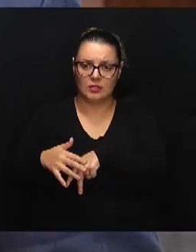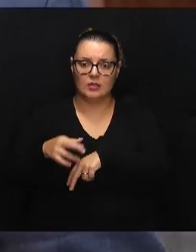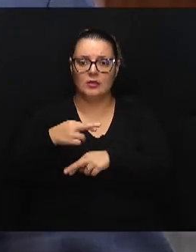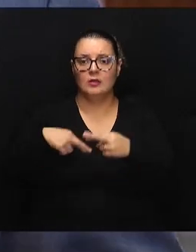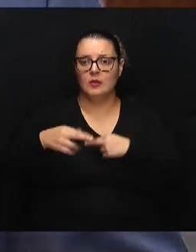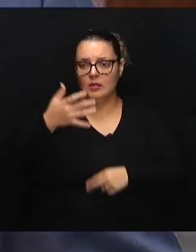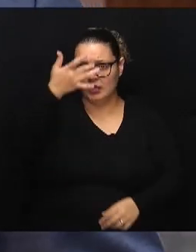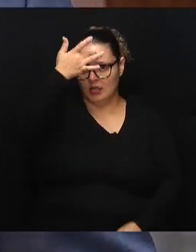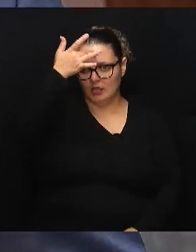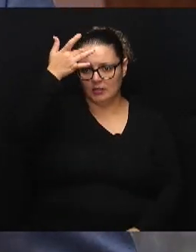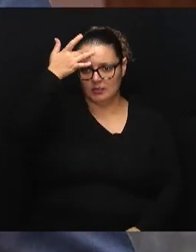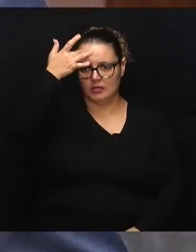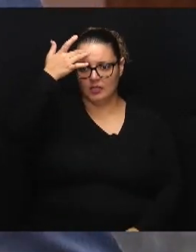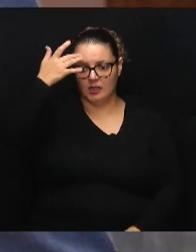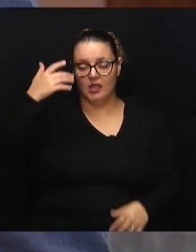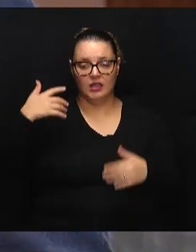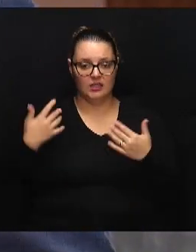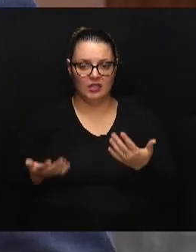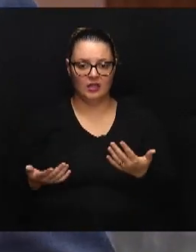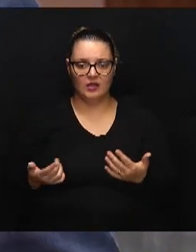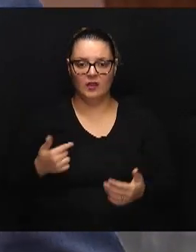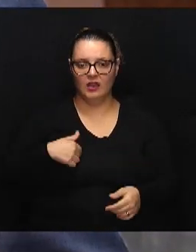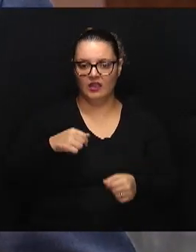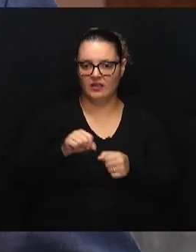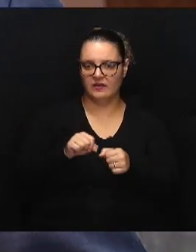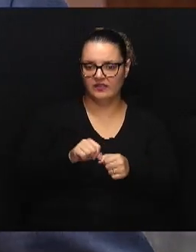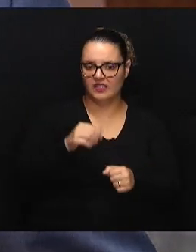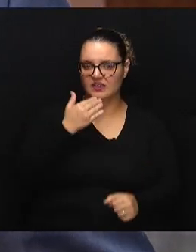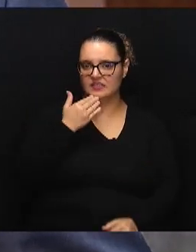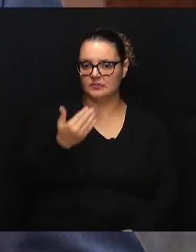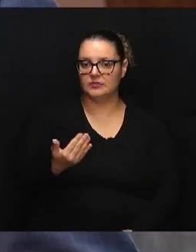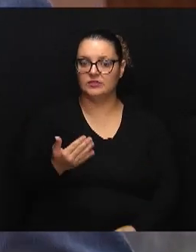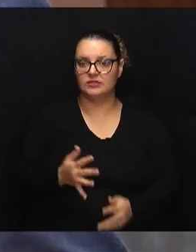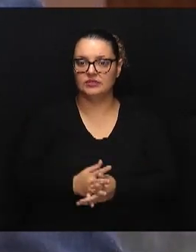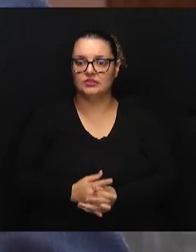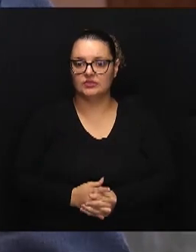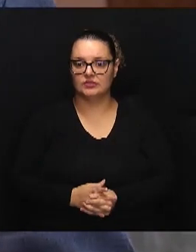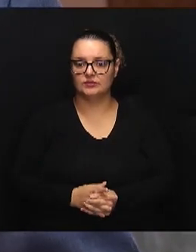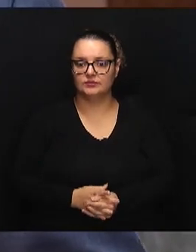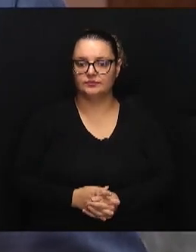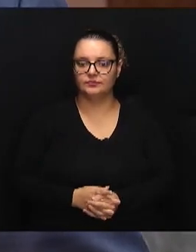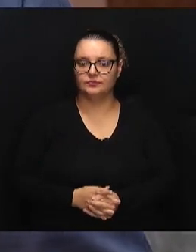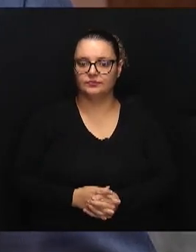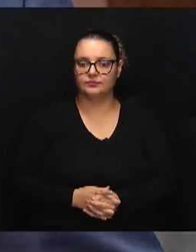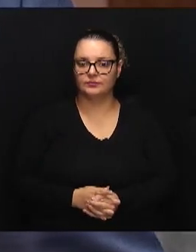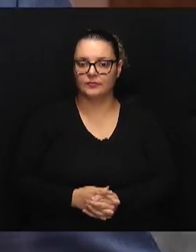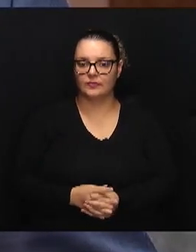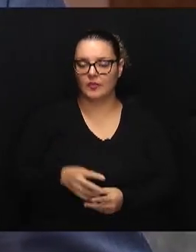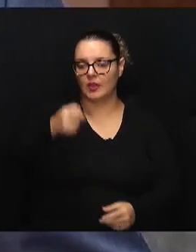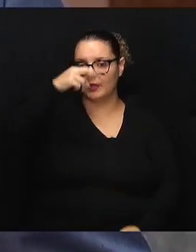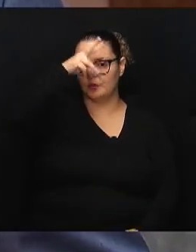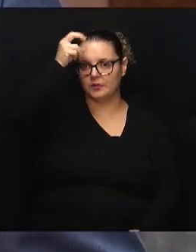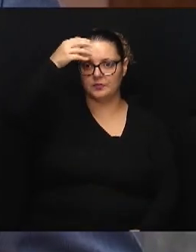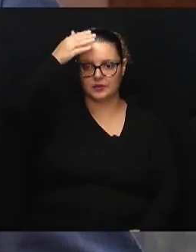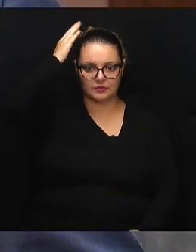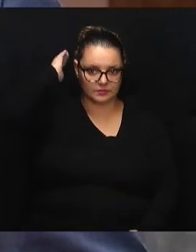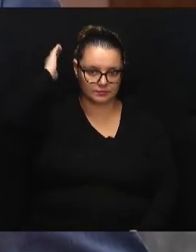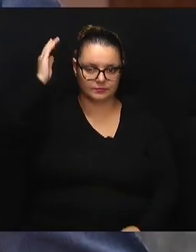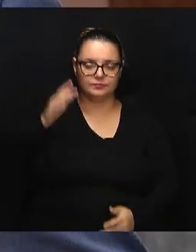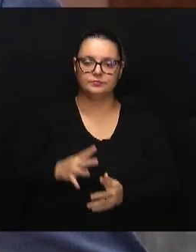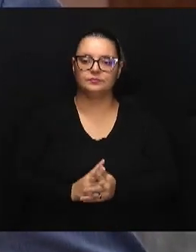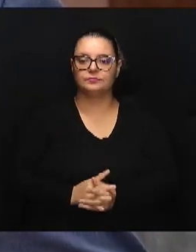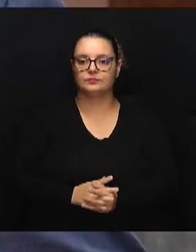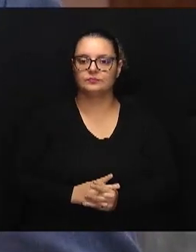saúde mental. Então eu fiz essa solicitação, pedindo ao prefeito Dário Saad para